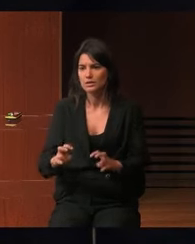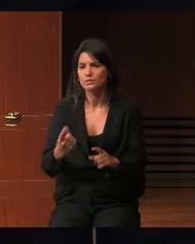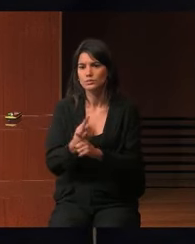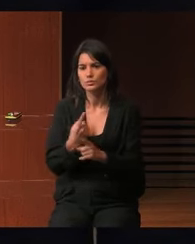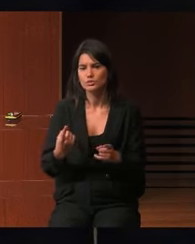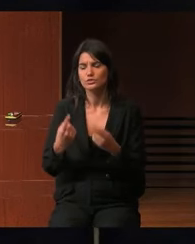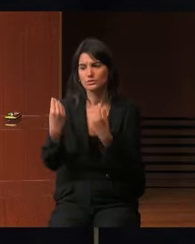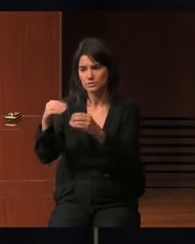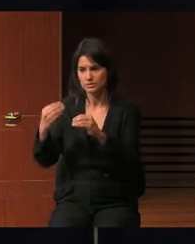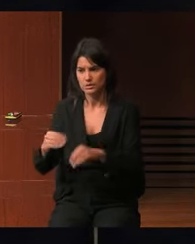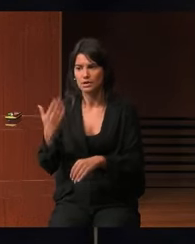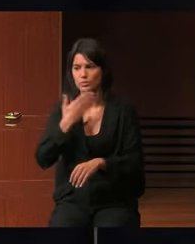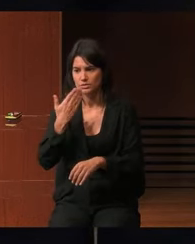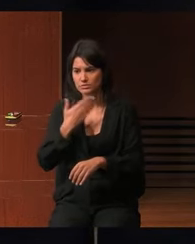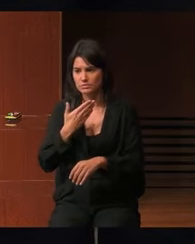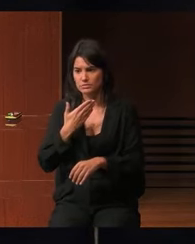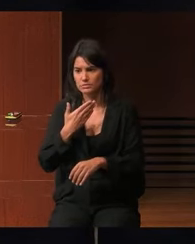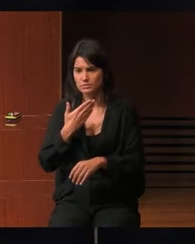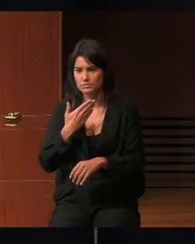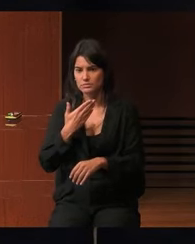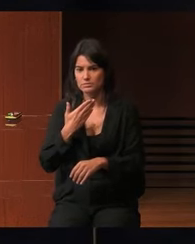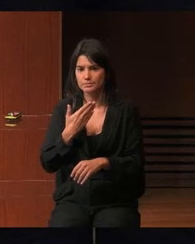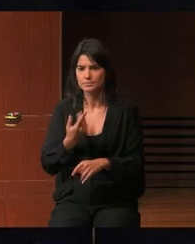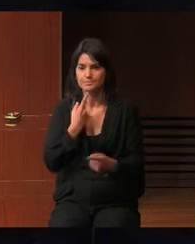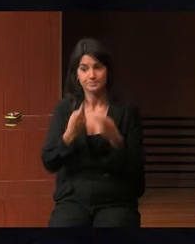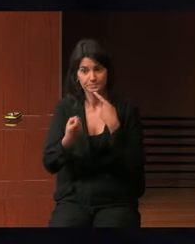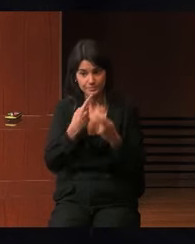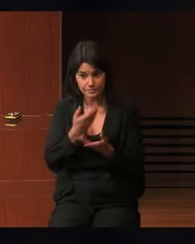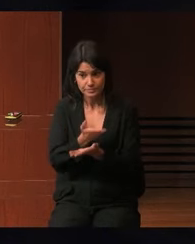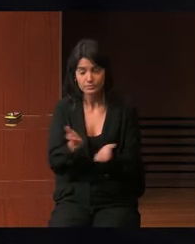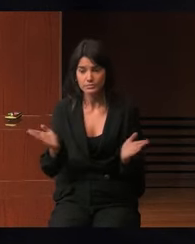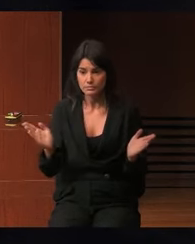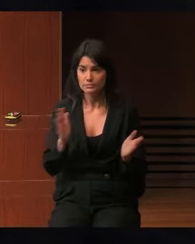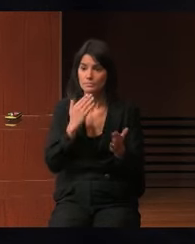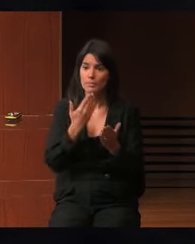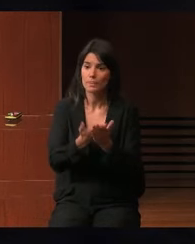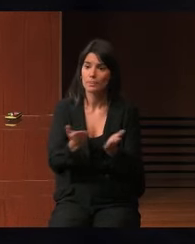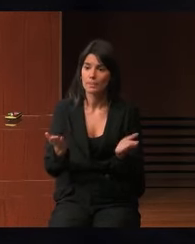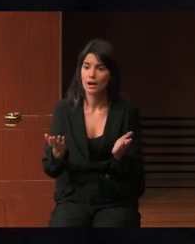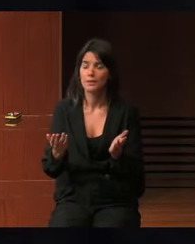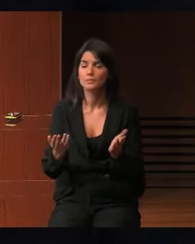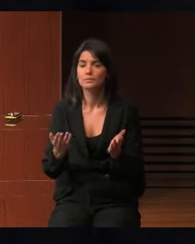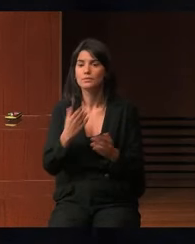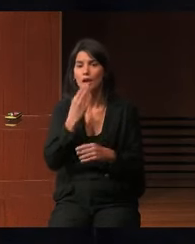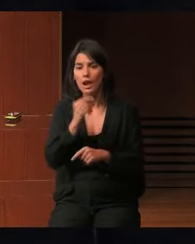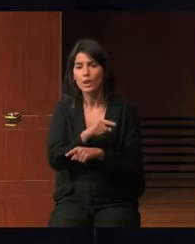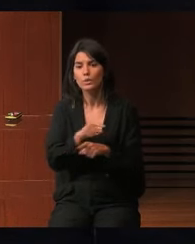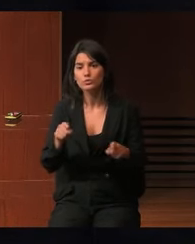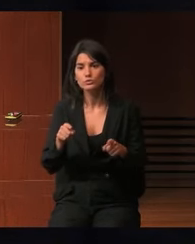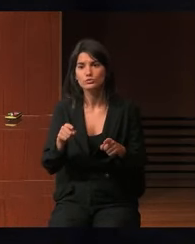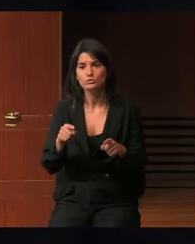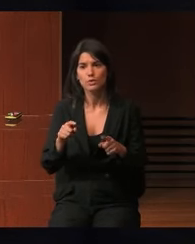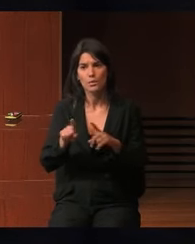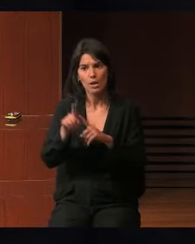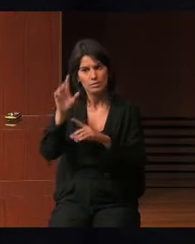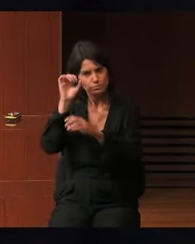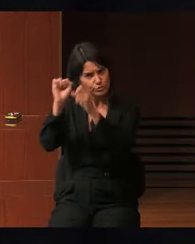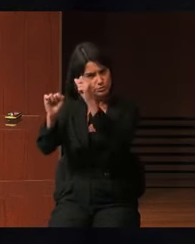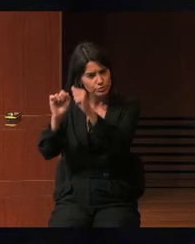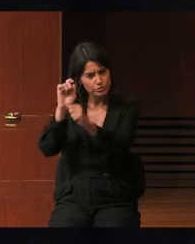lecionado nas aulas, de pôr as perguntas em cima da mesa para fazer com que os alunos tivessem um pensamento mais